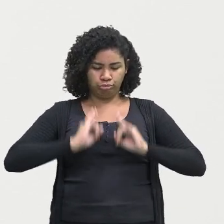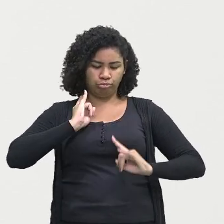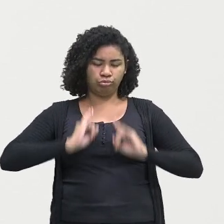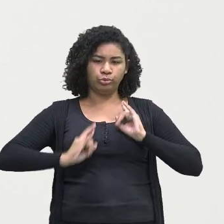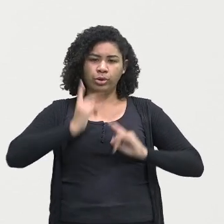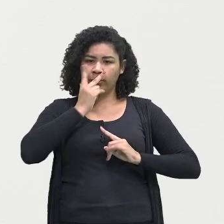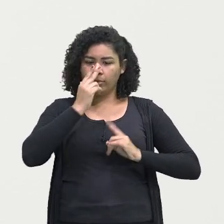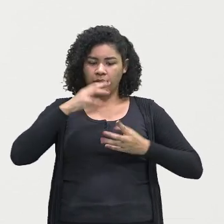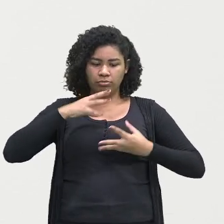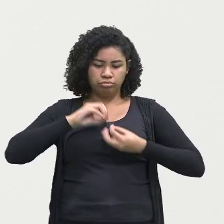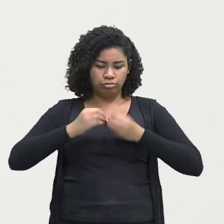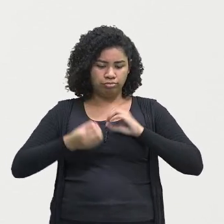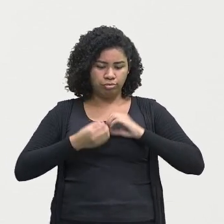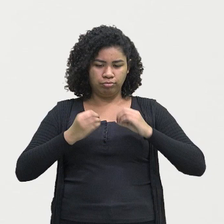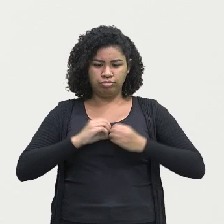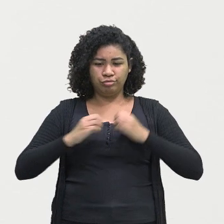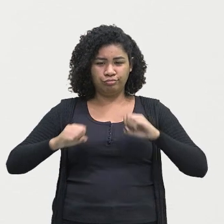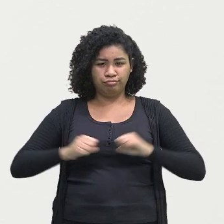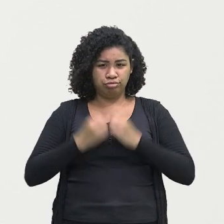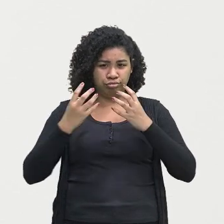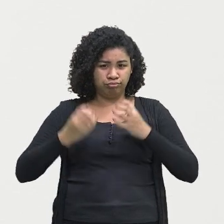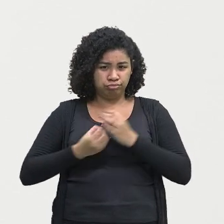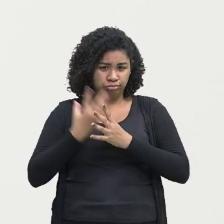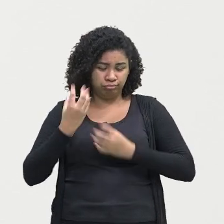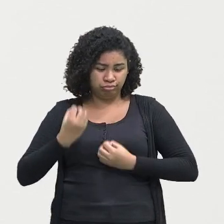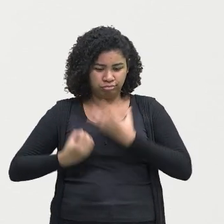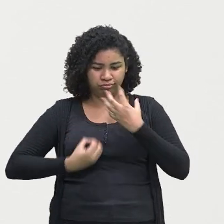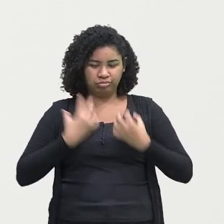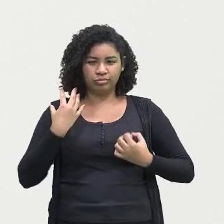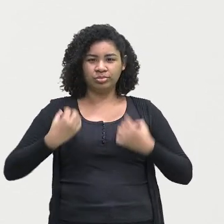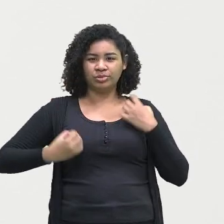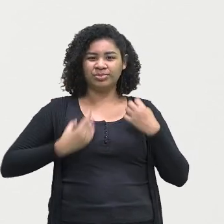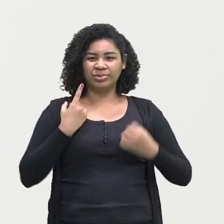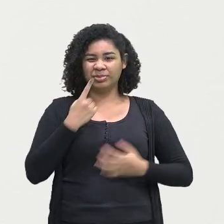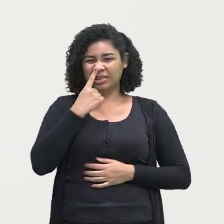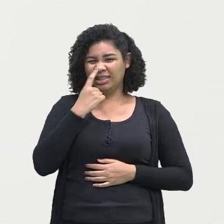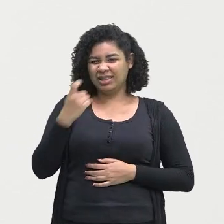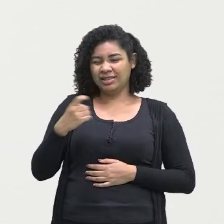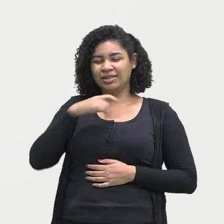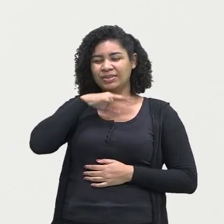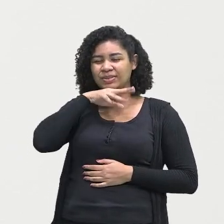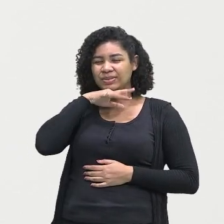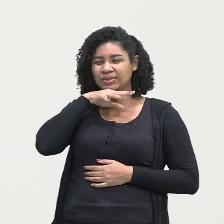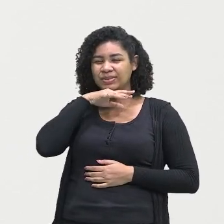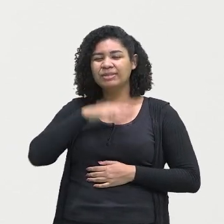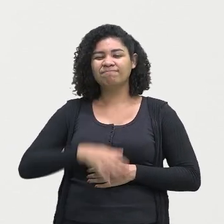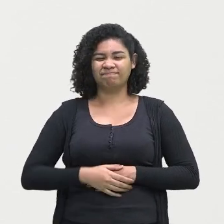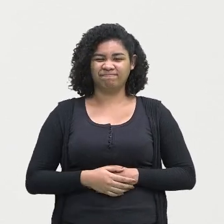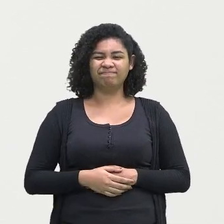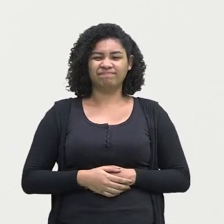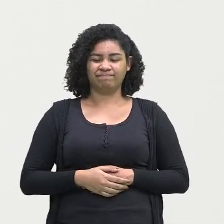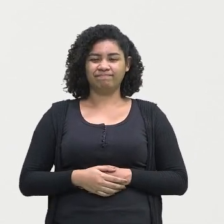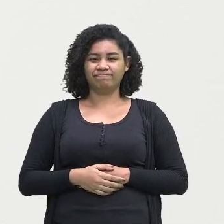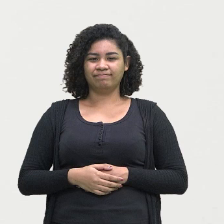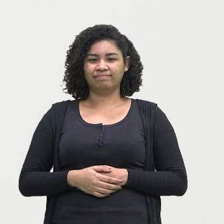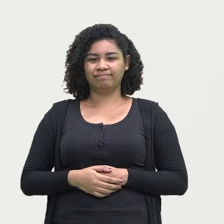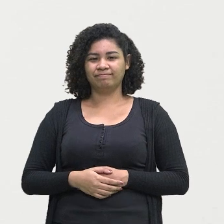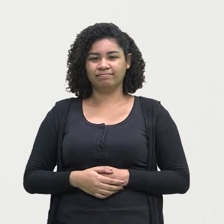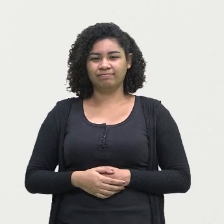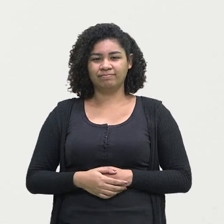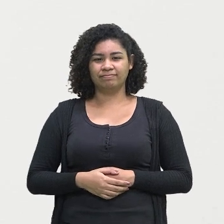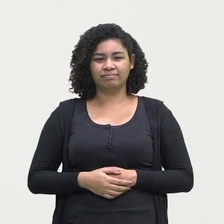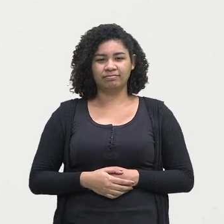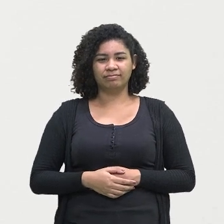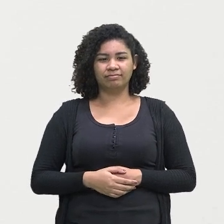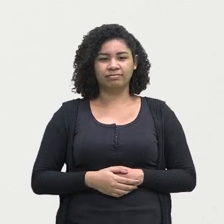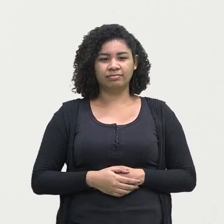trimethylamine, ok? E aí, isso aí vai produzir um cheiro ruim, fish smell, ok?